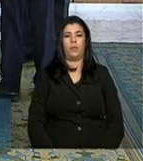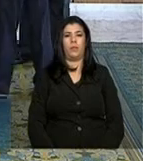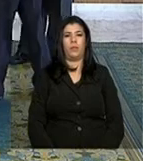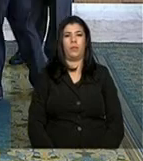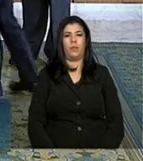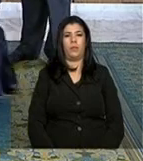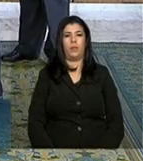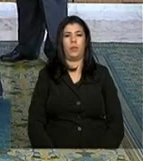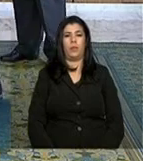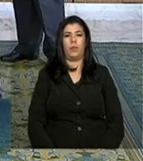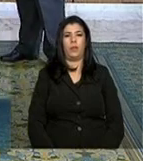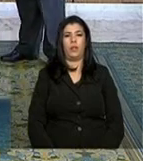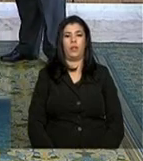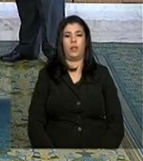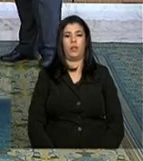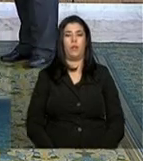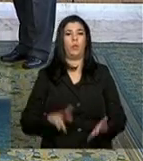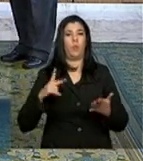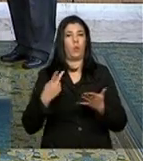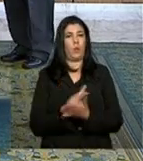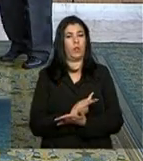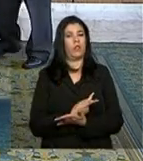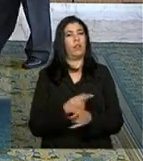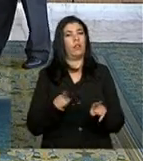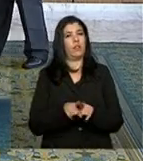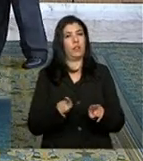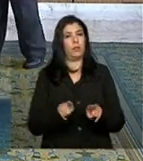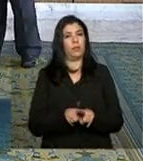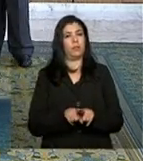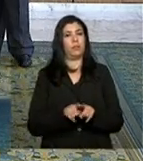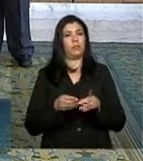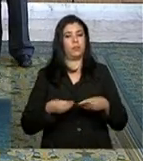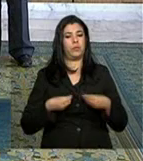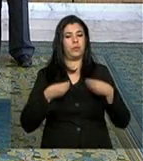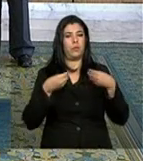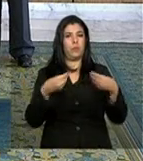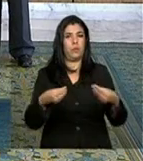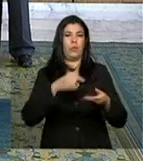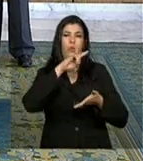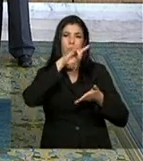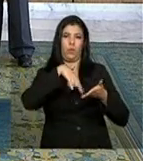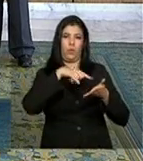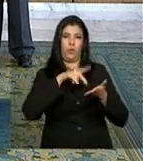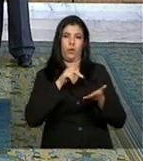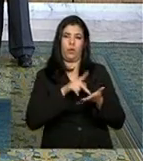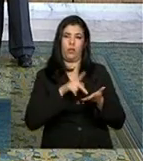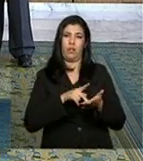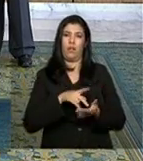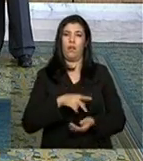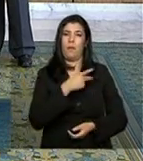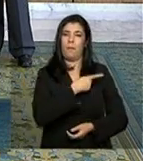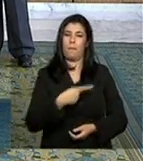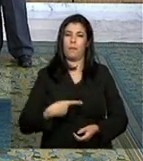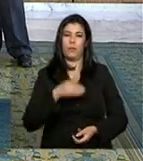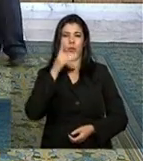Nessa cerimônia, além de receber a carta credencial dos novos embaixadores, a presidenta deseja boas-vindas a eles,